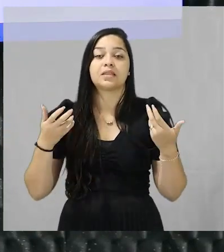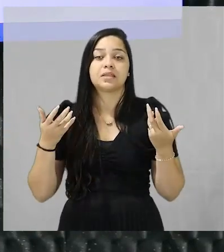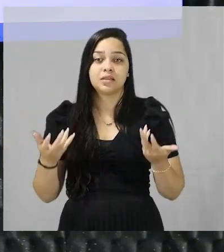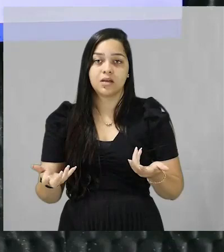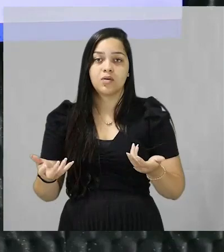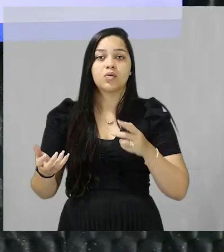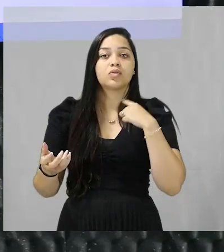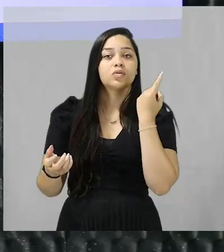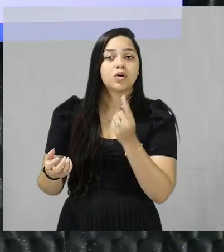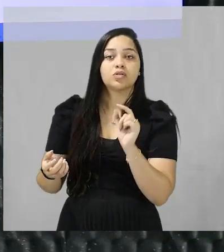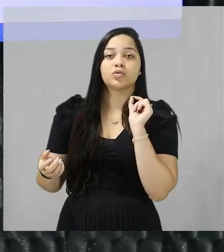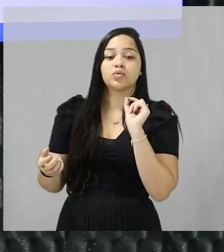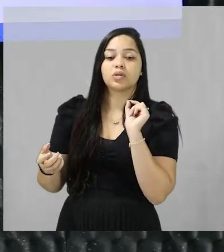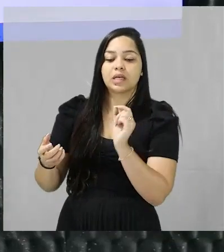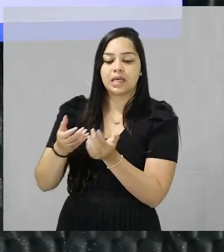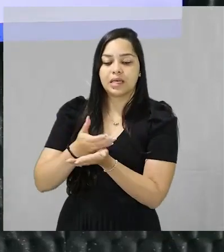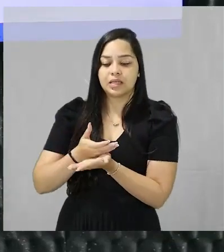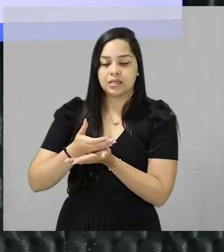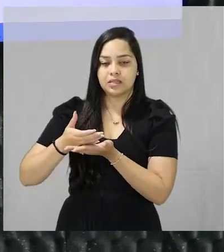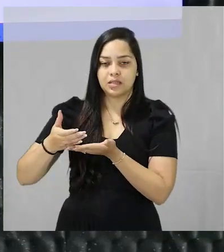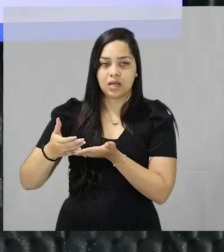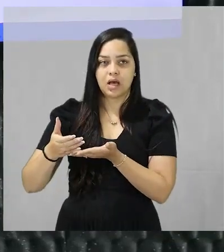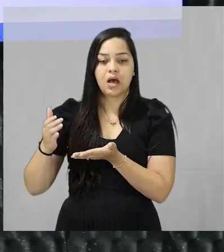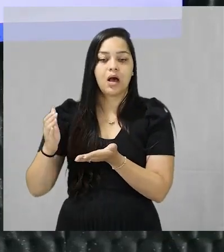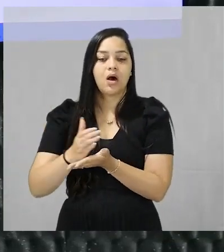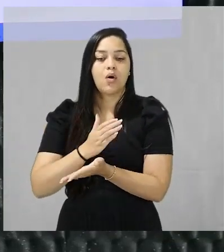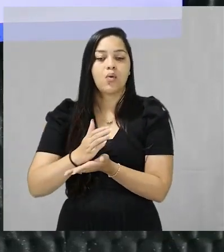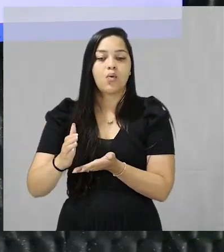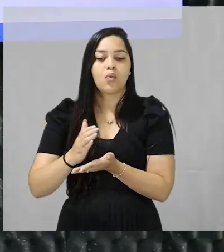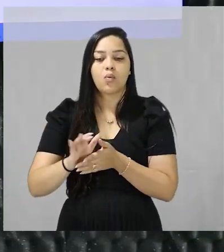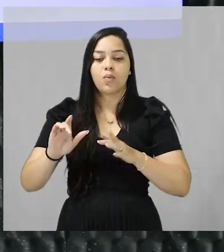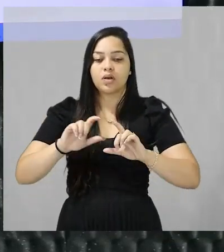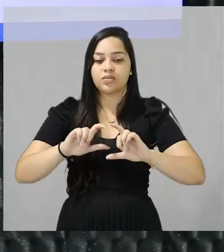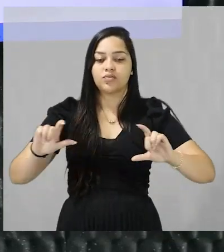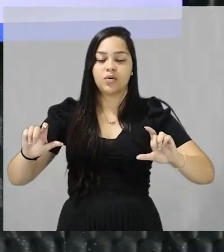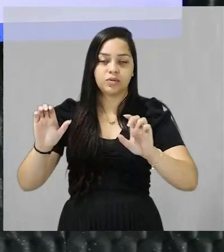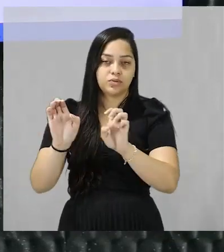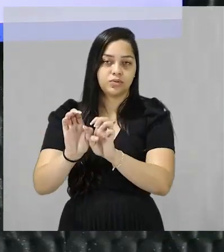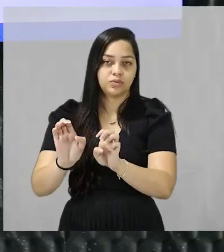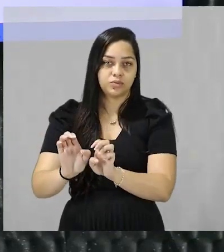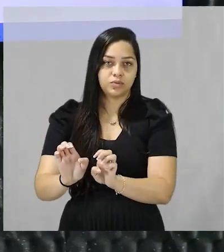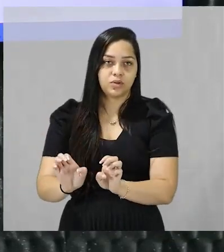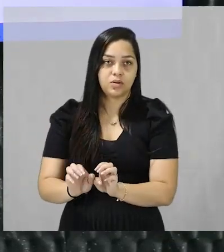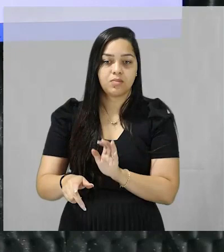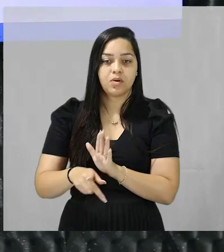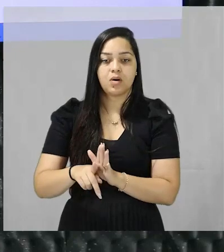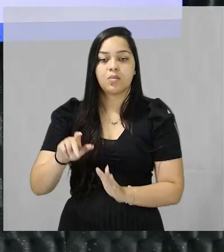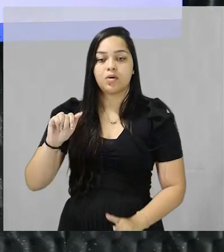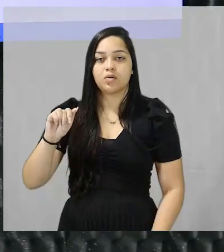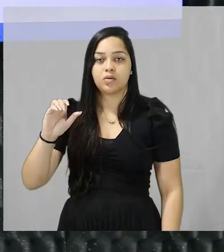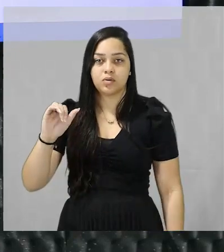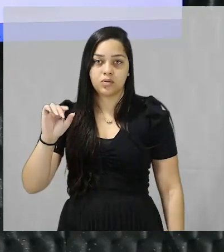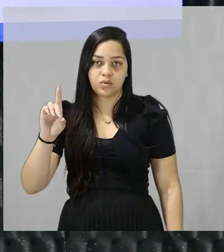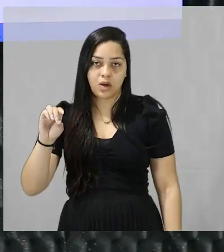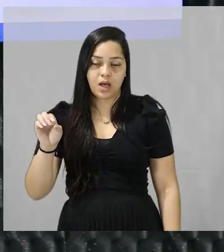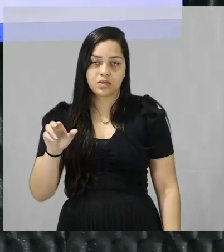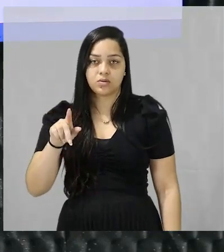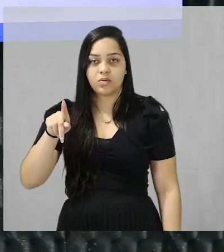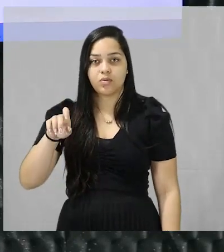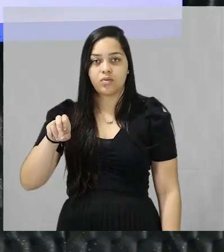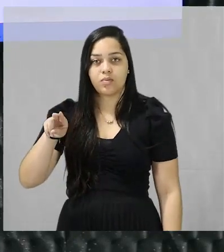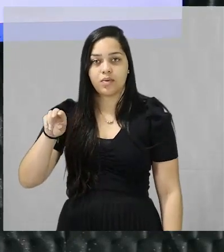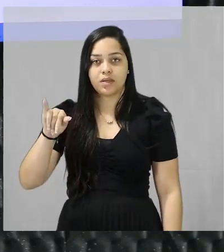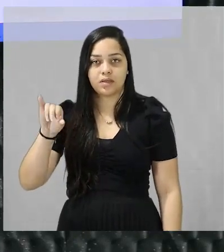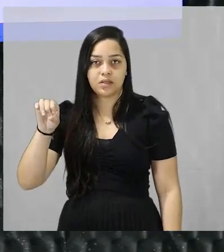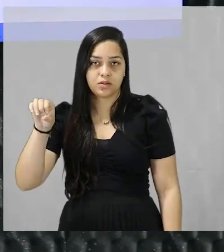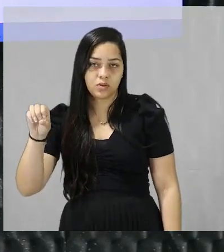gente vai iniciar determinando a fórmula molecular do ácido pentanóico. O ácido pentanóico eu vou ter